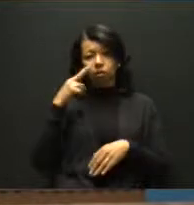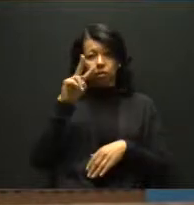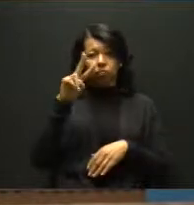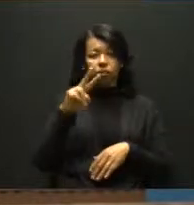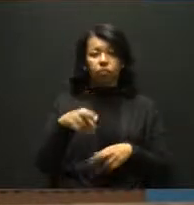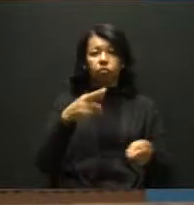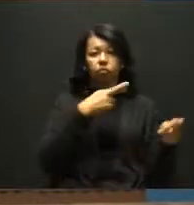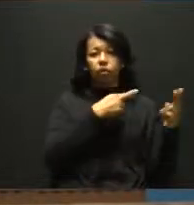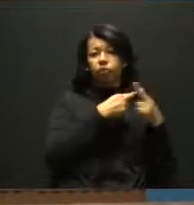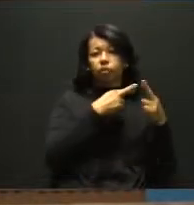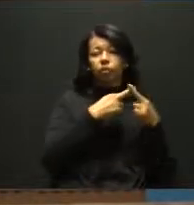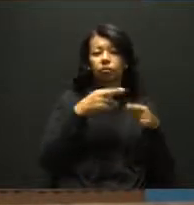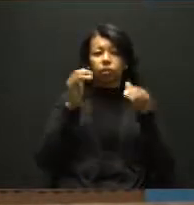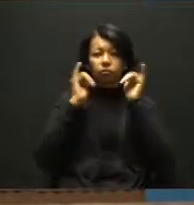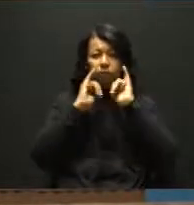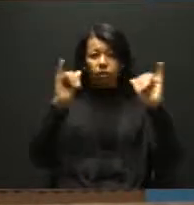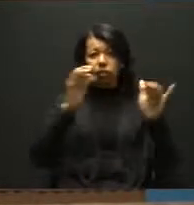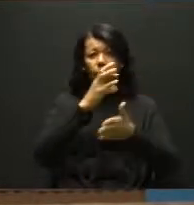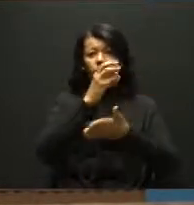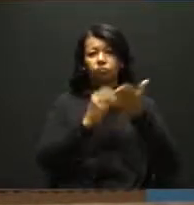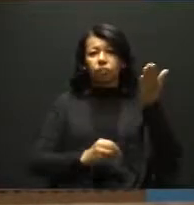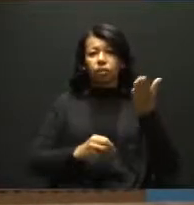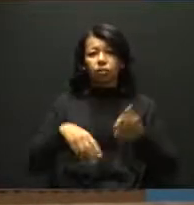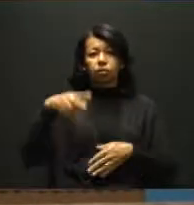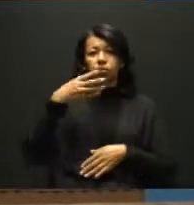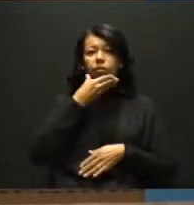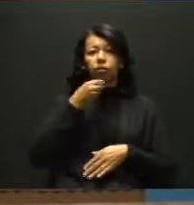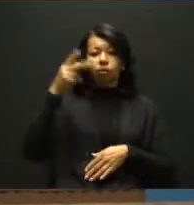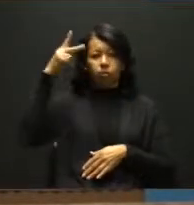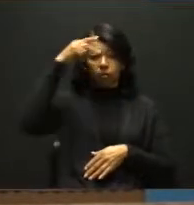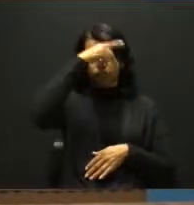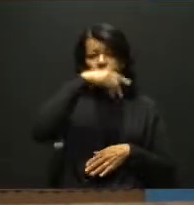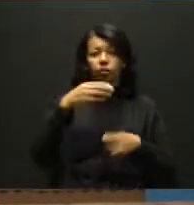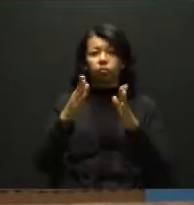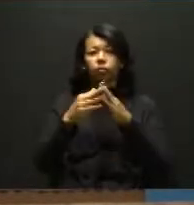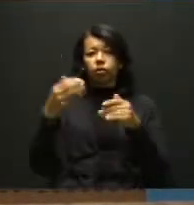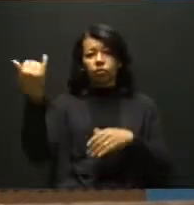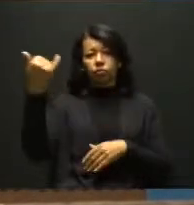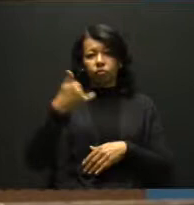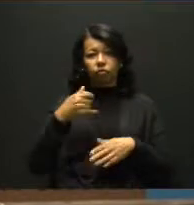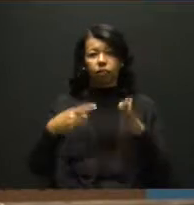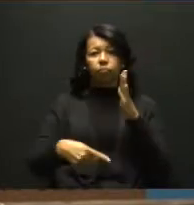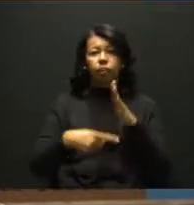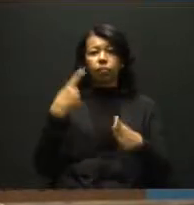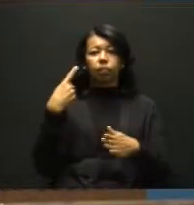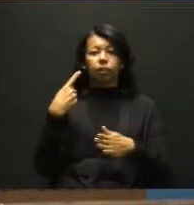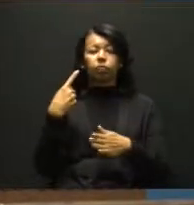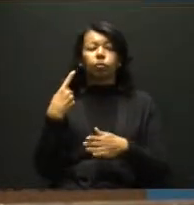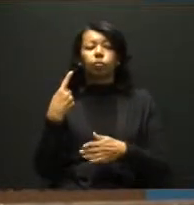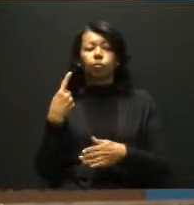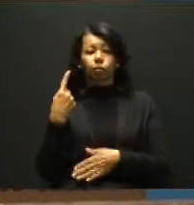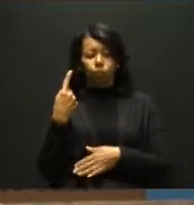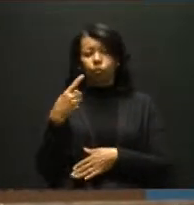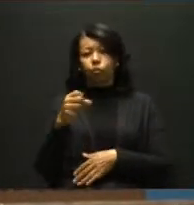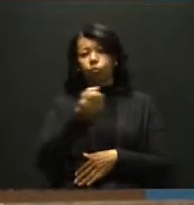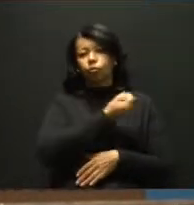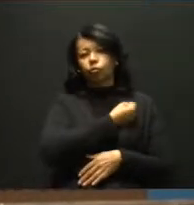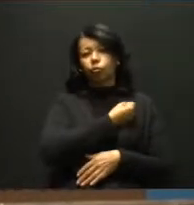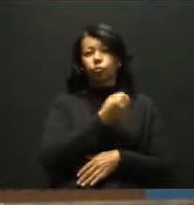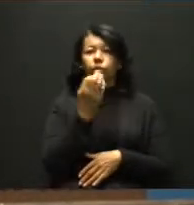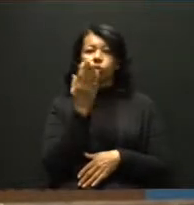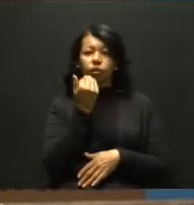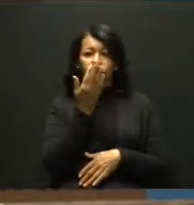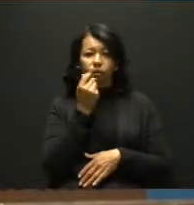regimentais expediu ofício ao prefeito municipal determinando informar primeiro o número de refeições